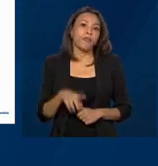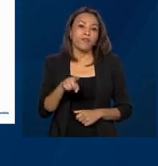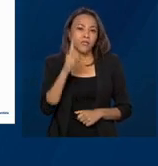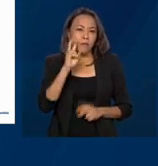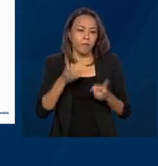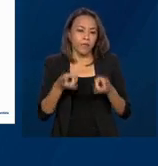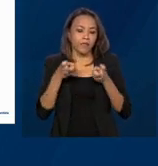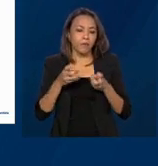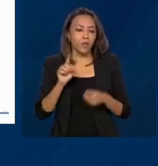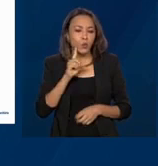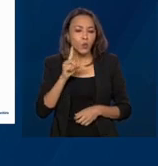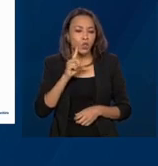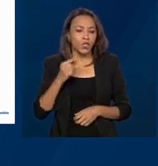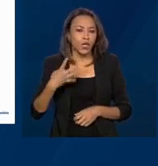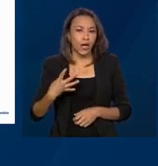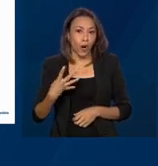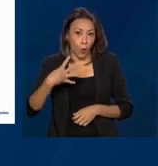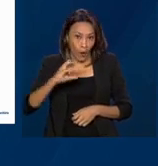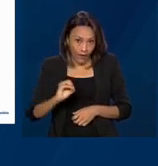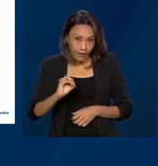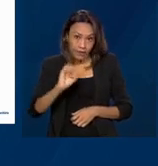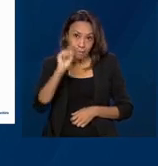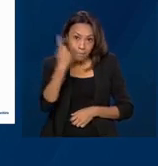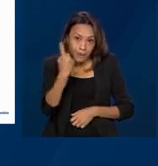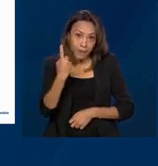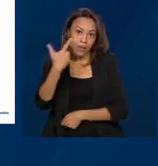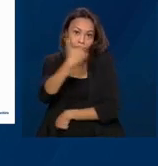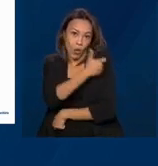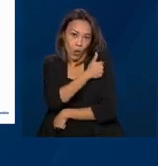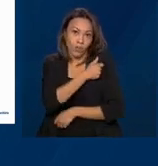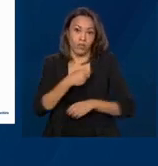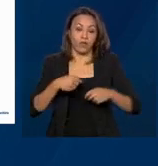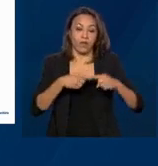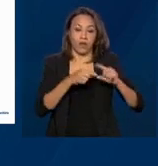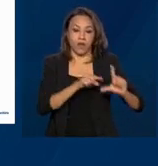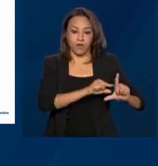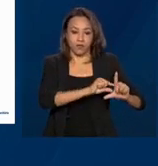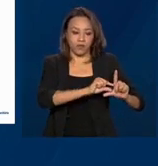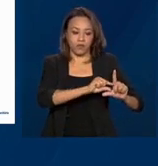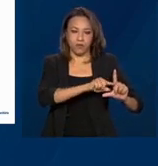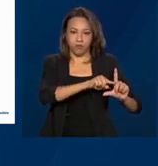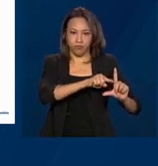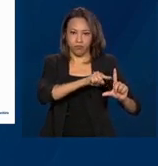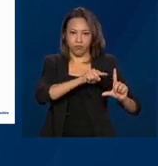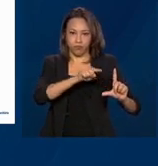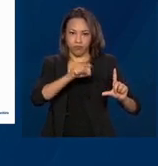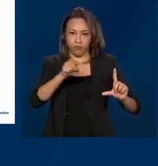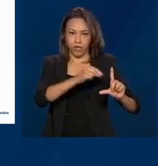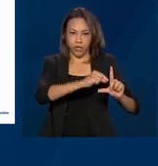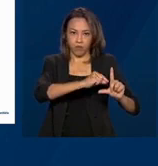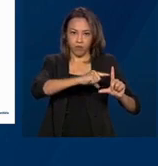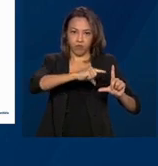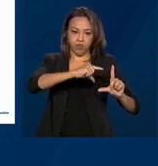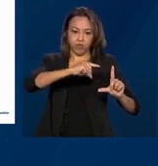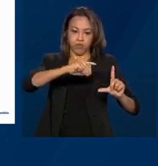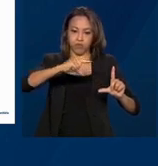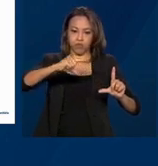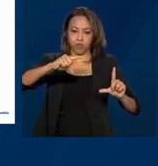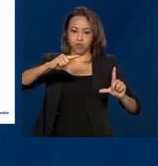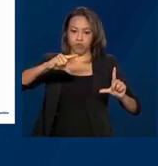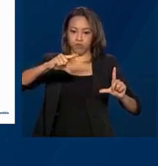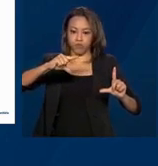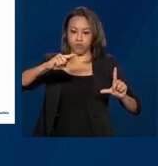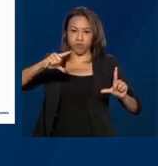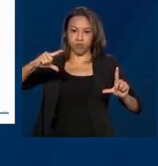dia 40, após a primeira dose, essas curvas se descolam, e a partir daí a gente já vê que